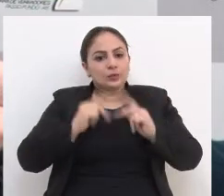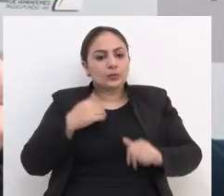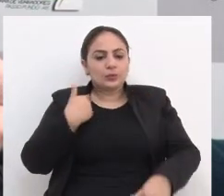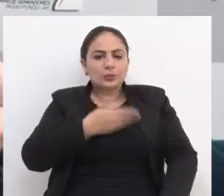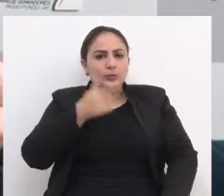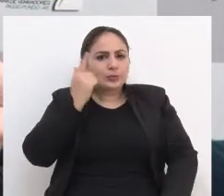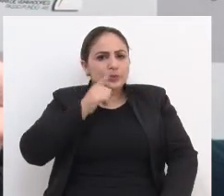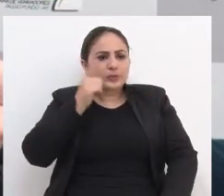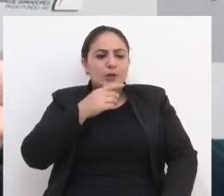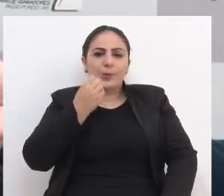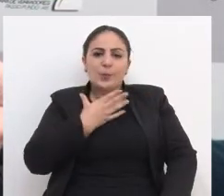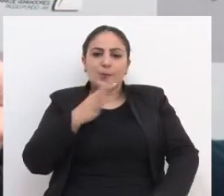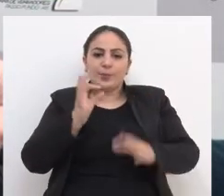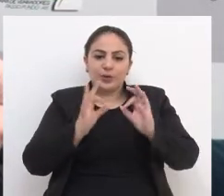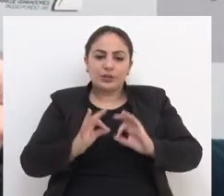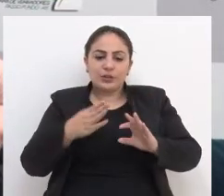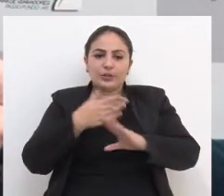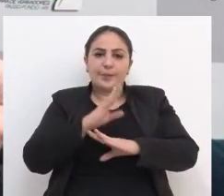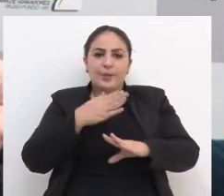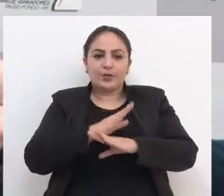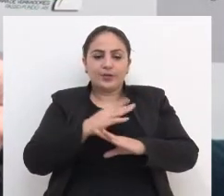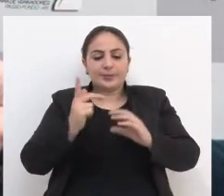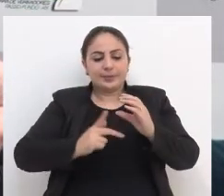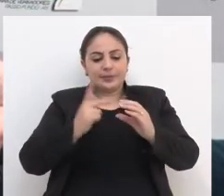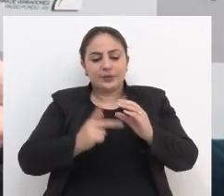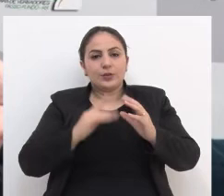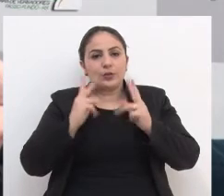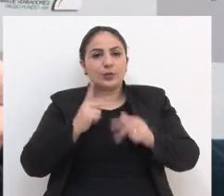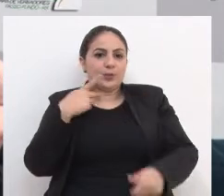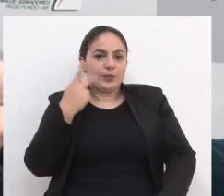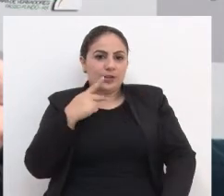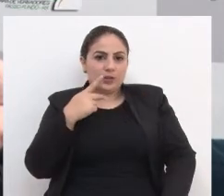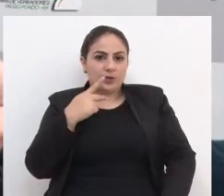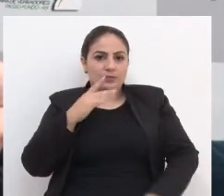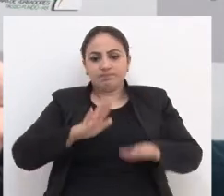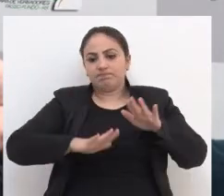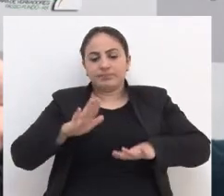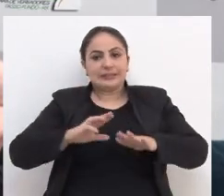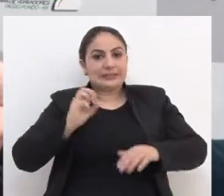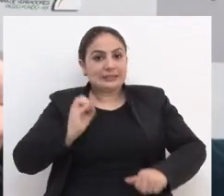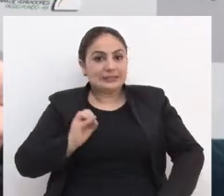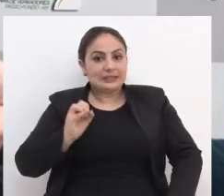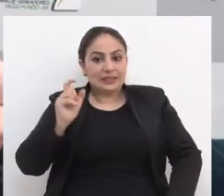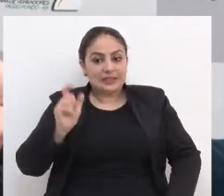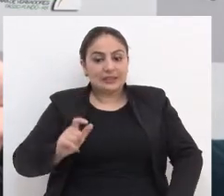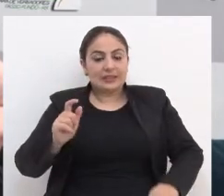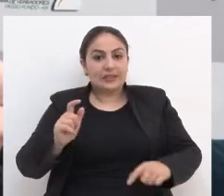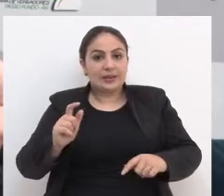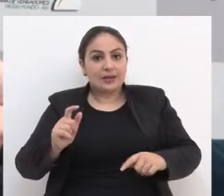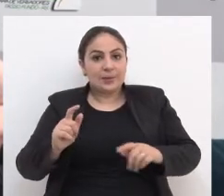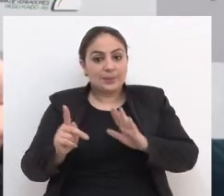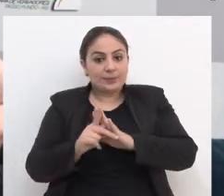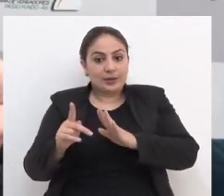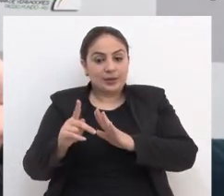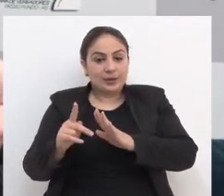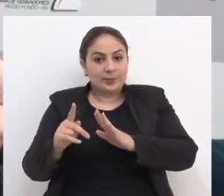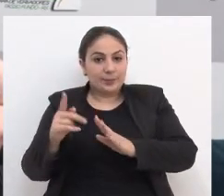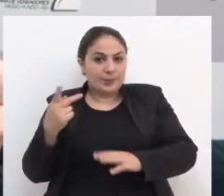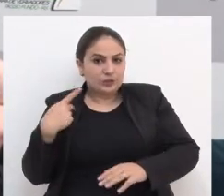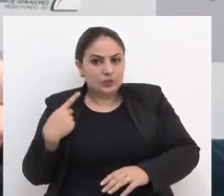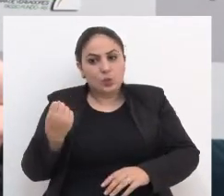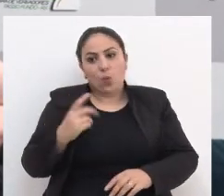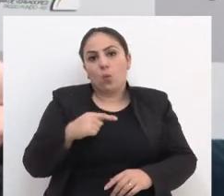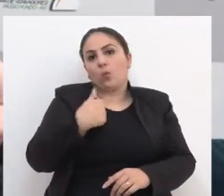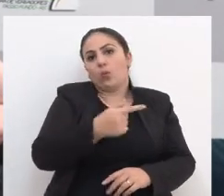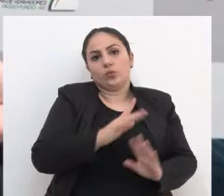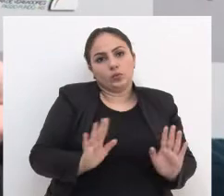sim, ter os bons projetos aprovados aqui pela Câmara por todos os vereadores, independente de ser de situação ou de oposição. Sendo para o bem da cidade, tenho certeza que todos